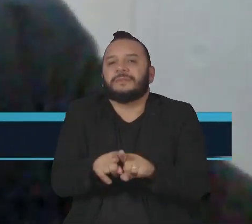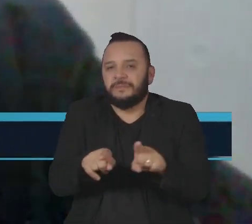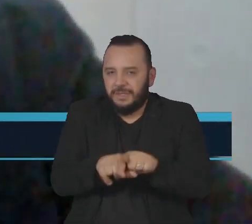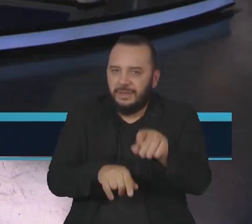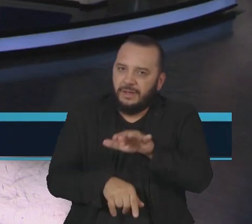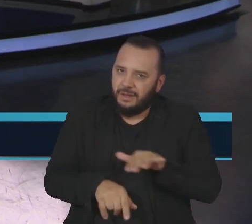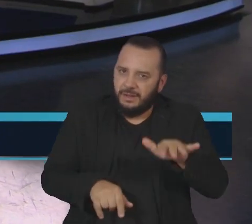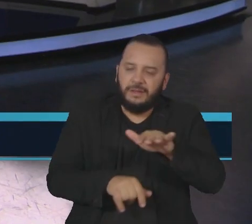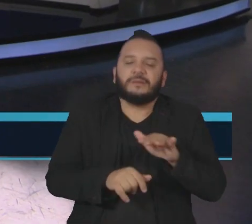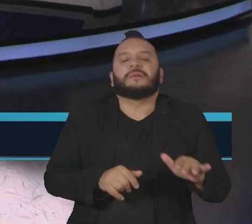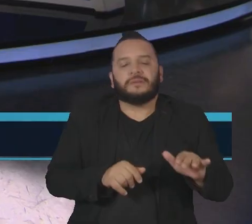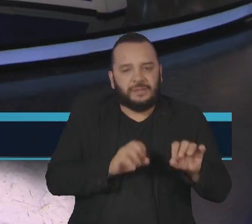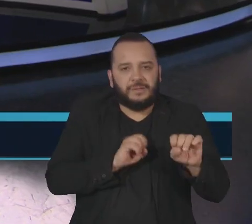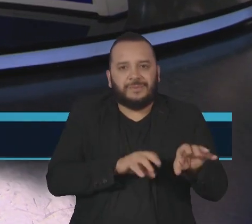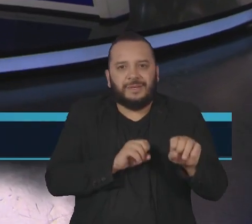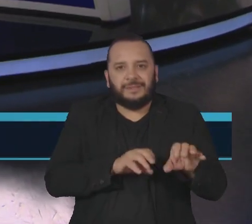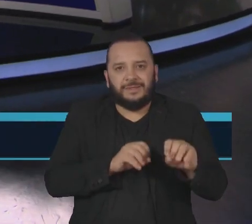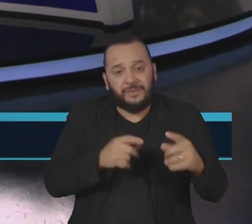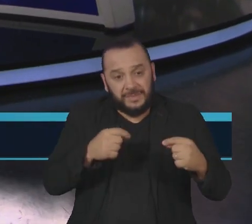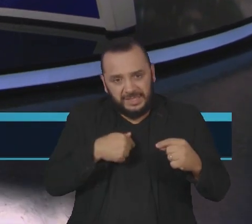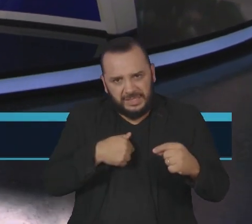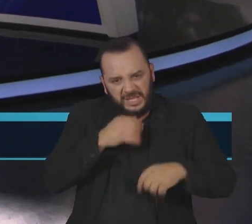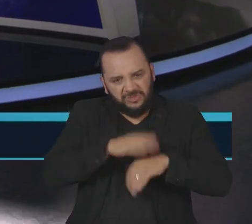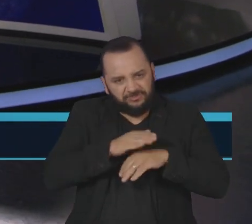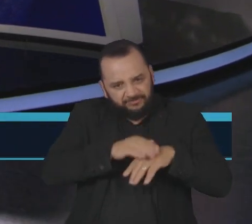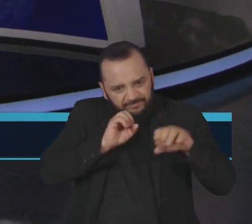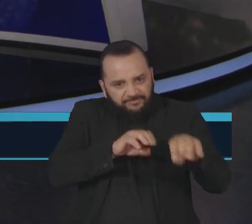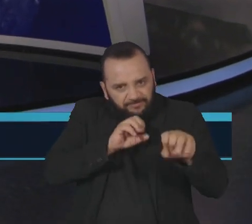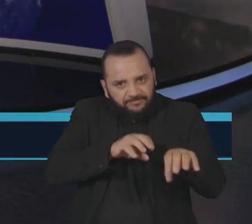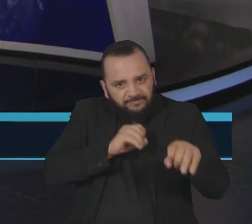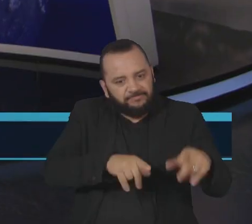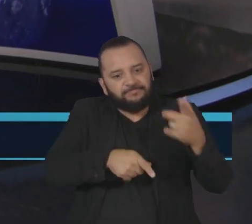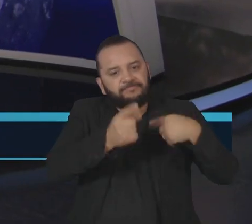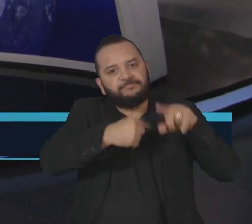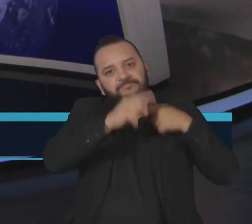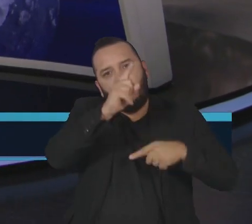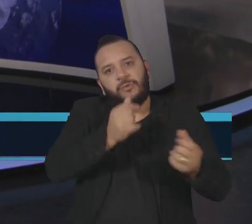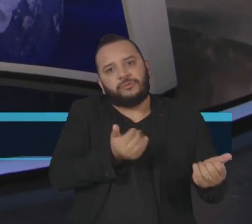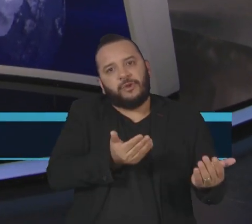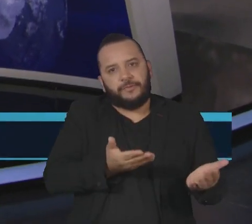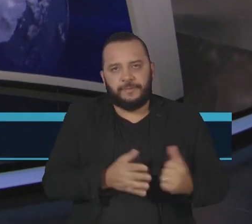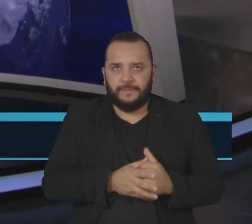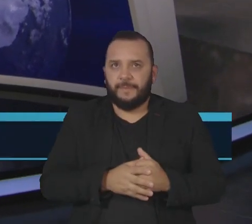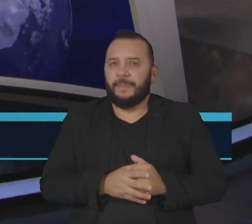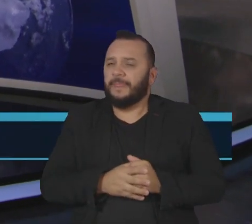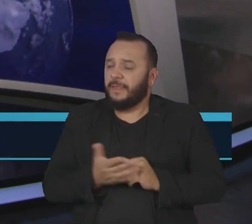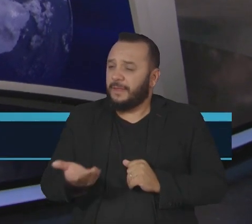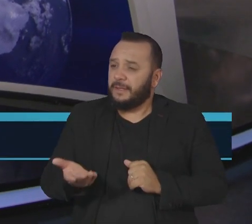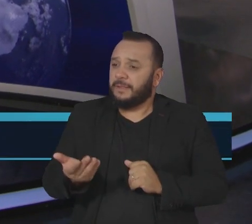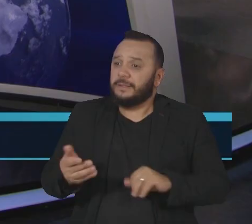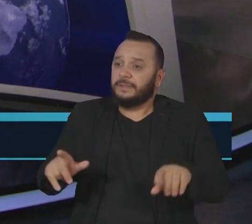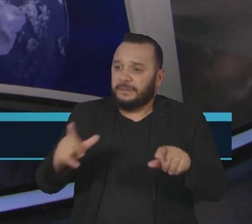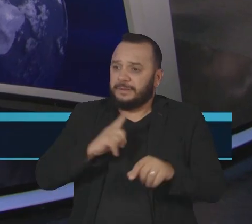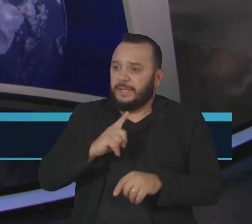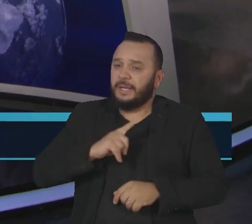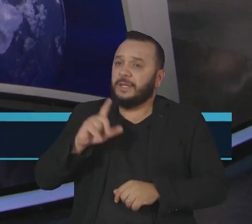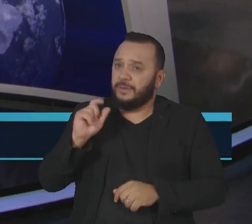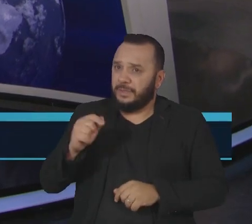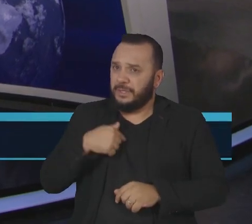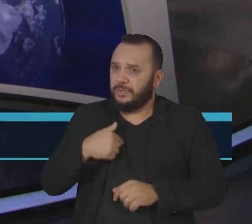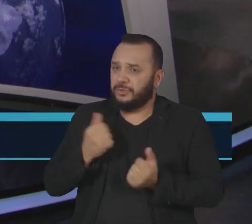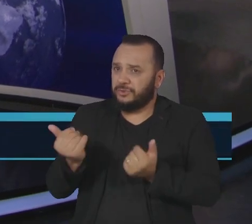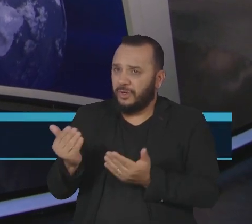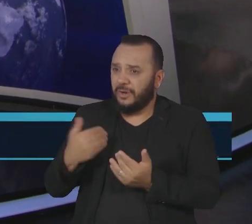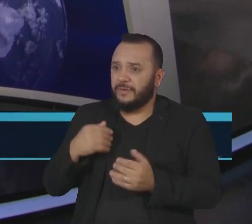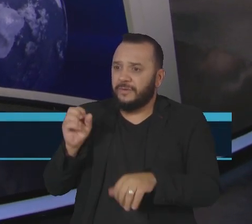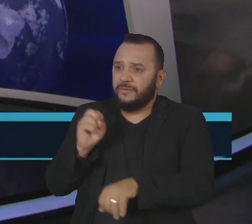parte. Mariana, isso tem um peso para a economia do país? O poder público deveria se empenhar mais em fazer um movimento para inserir esses jovens no